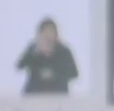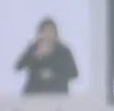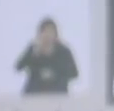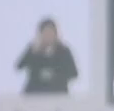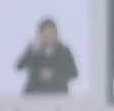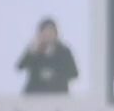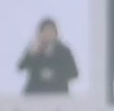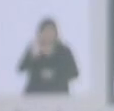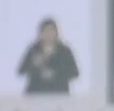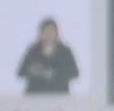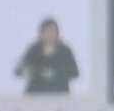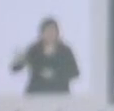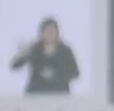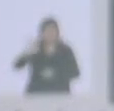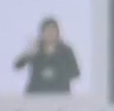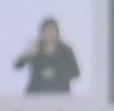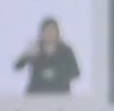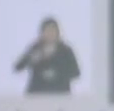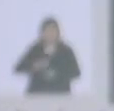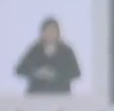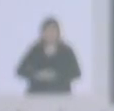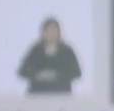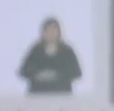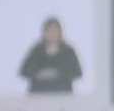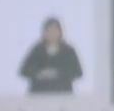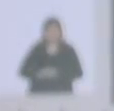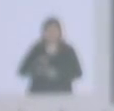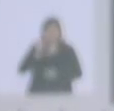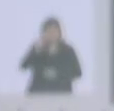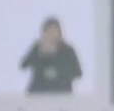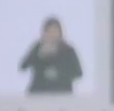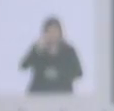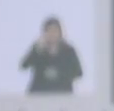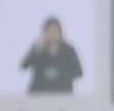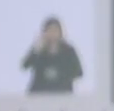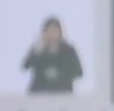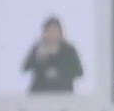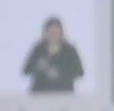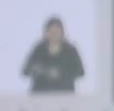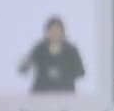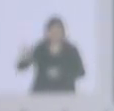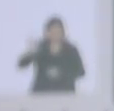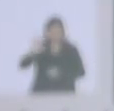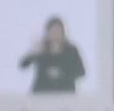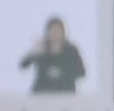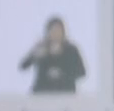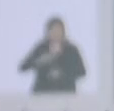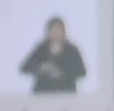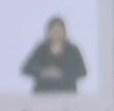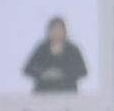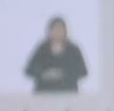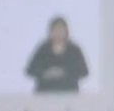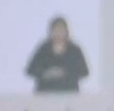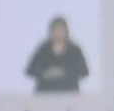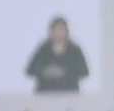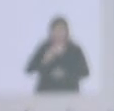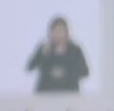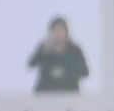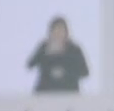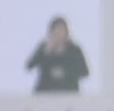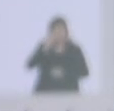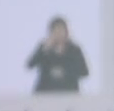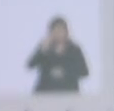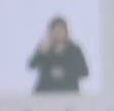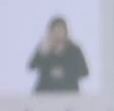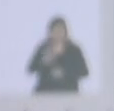né Para aqueles que tiverem interesse podem entrar no site do TRE que é de Minas Gerais fazer o seu cadastro ou até mandar um e-mail